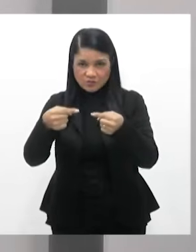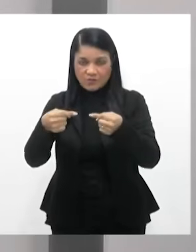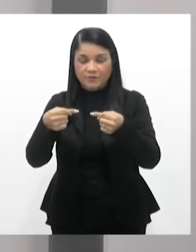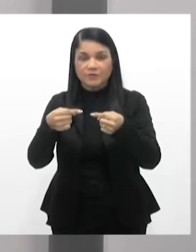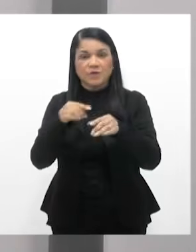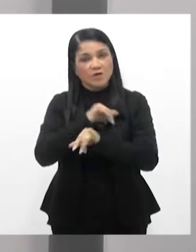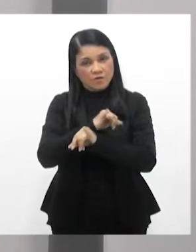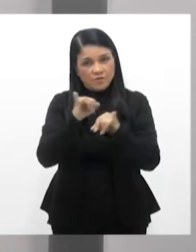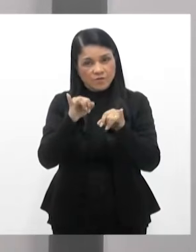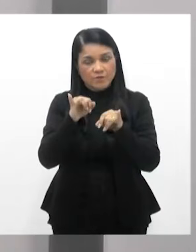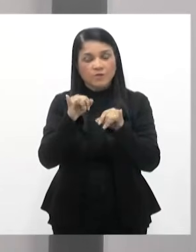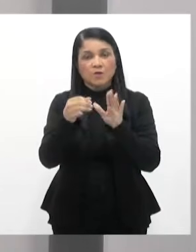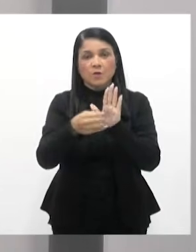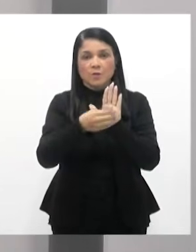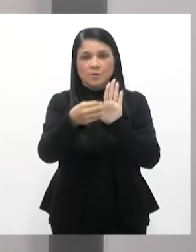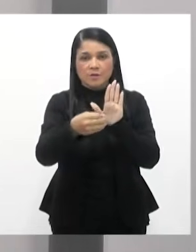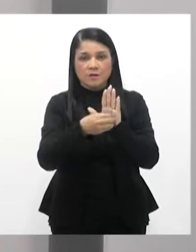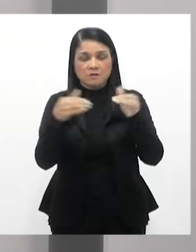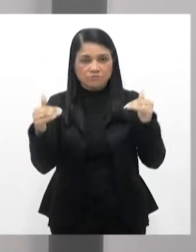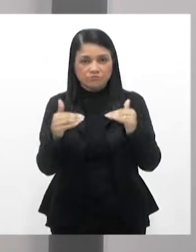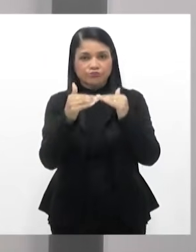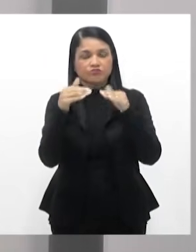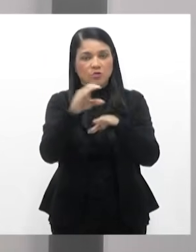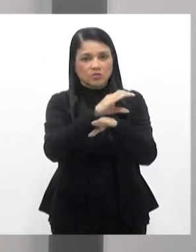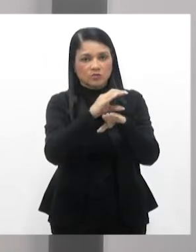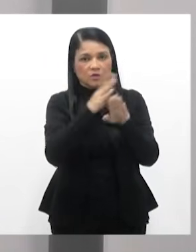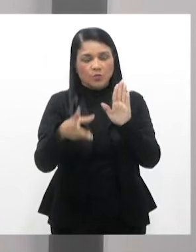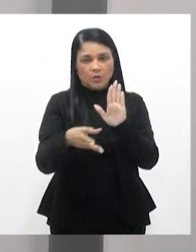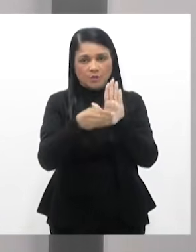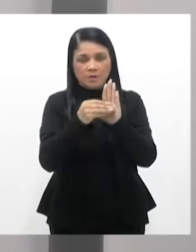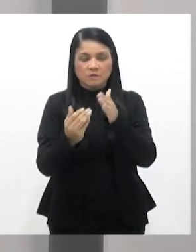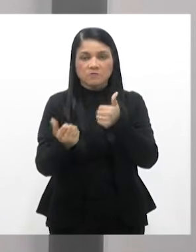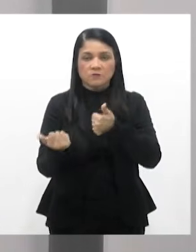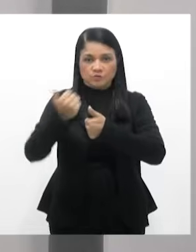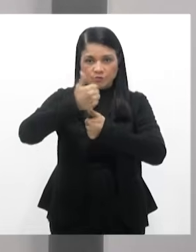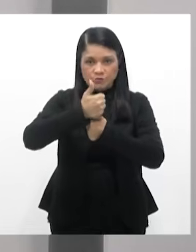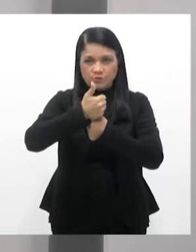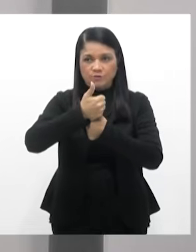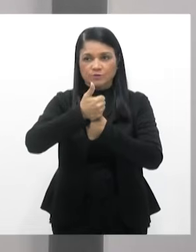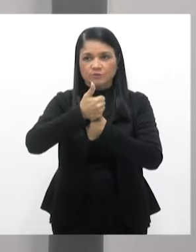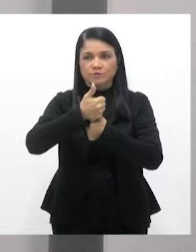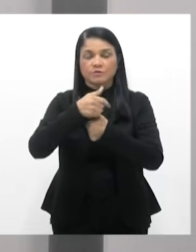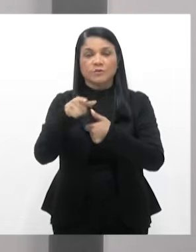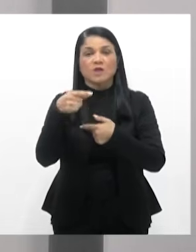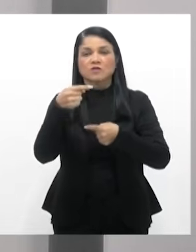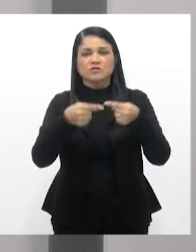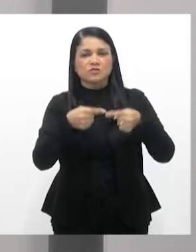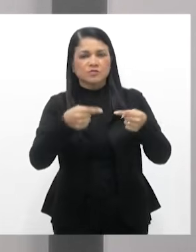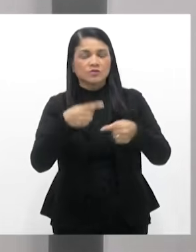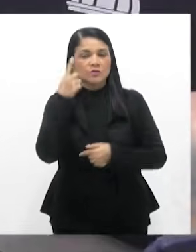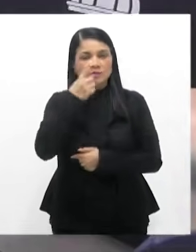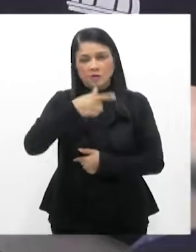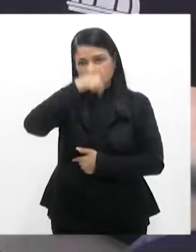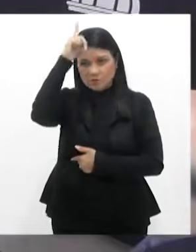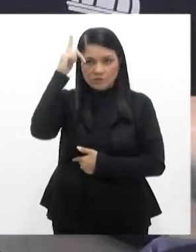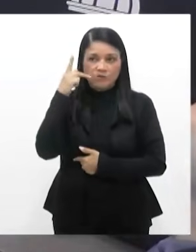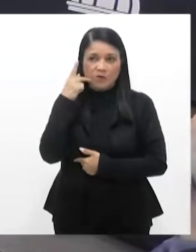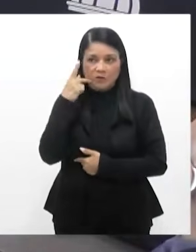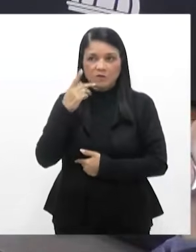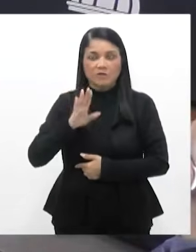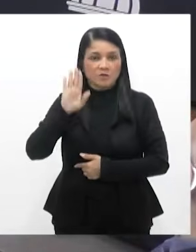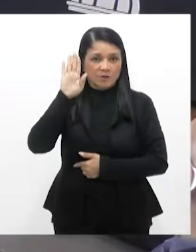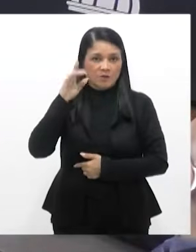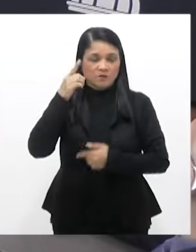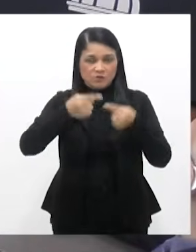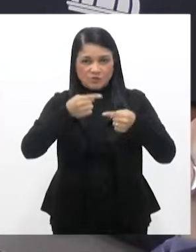reafirmo aqui o parecer pela constitucionalidade com emendas, concluindo por substitutivo em discussão para discutir, deputado Luiz Paulo. Para discutir também. Presidente.